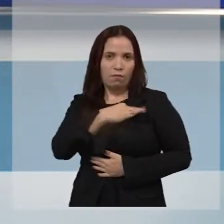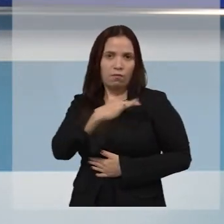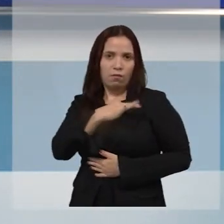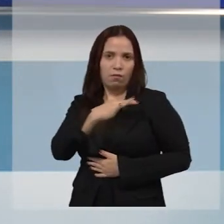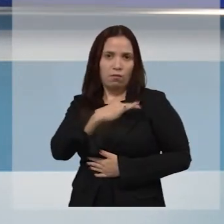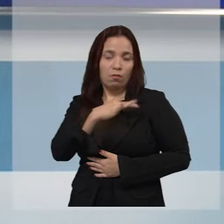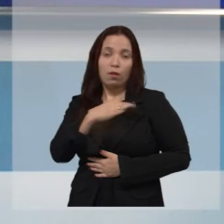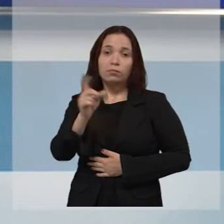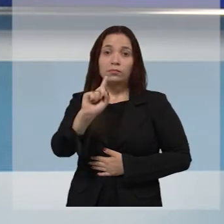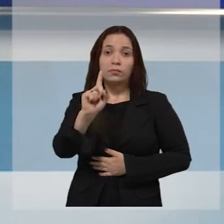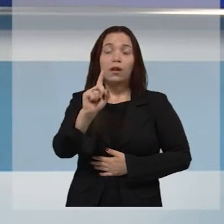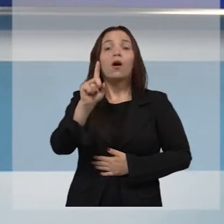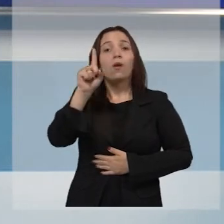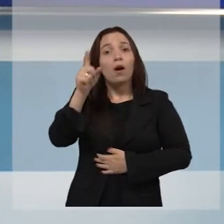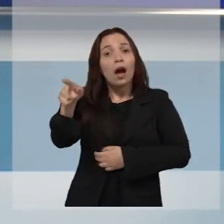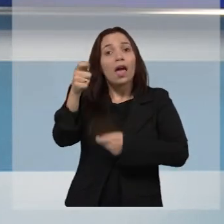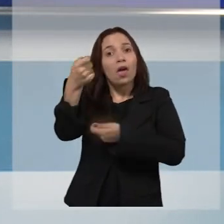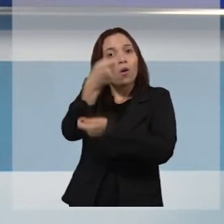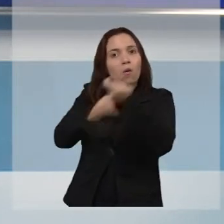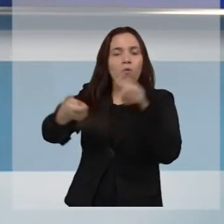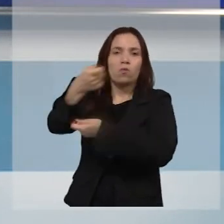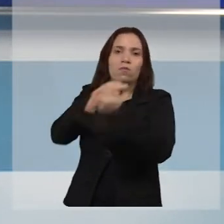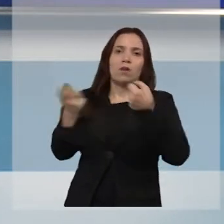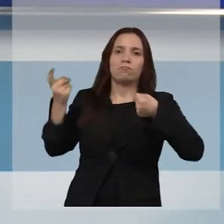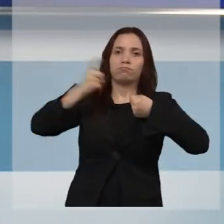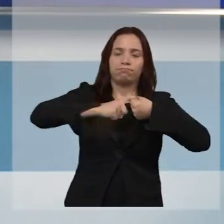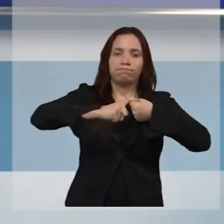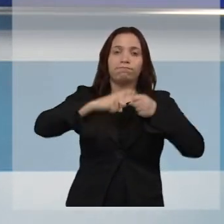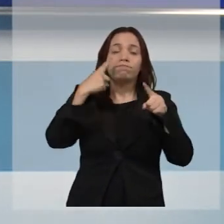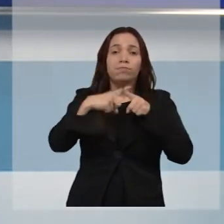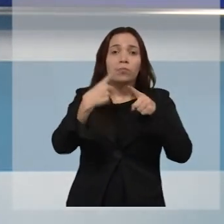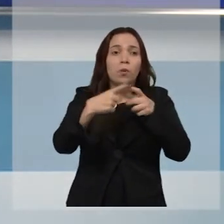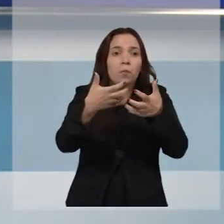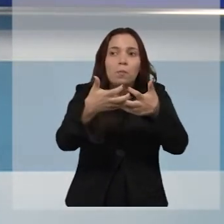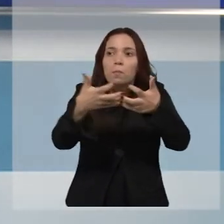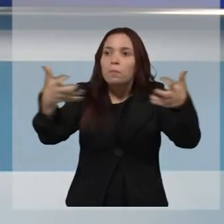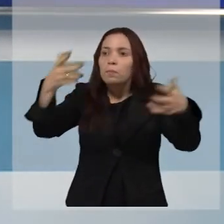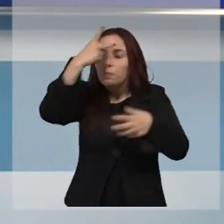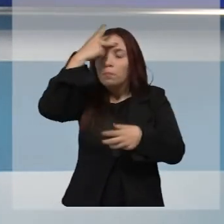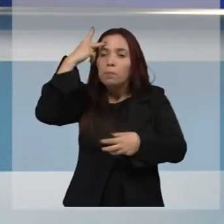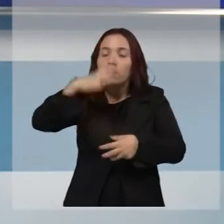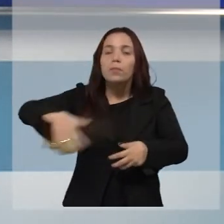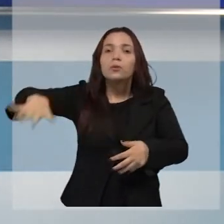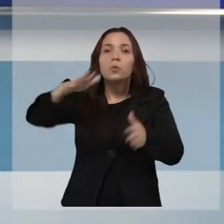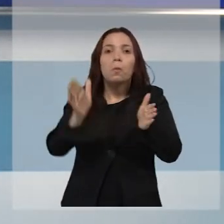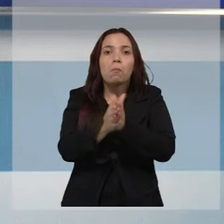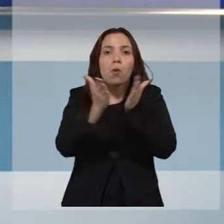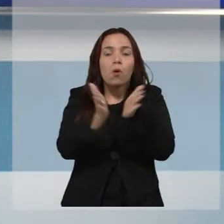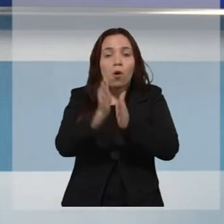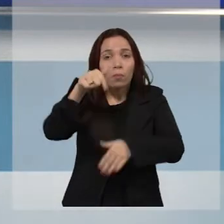filantropia, nós estamos falando de economia, porque há uma massa enorme de pobres nesse país,